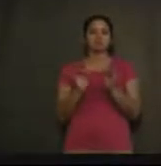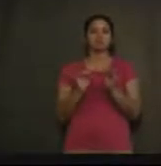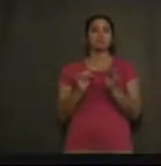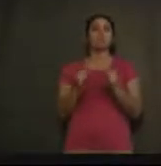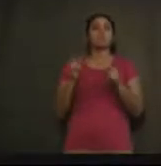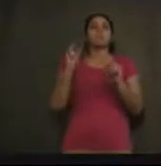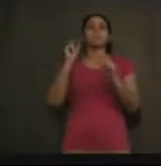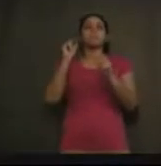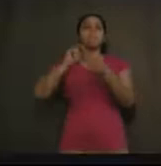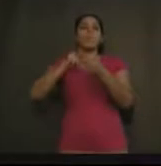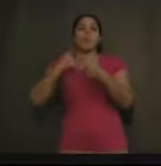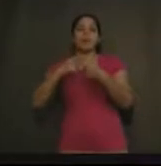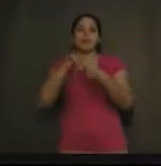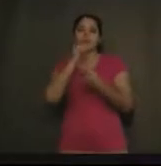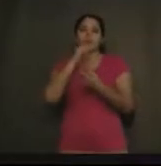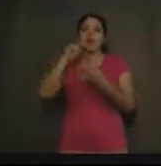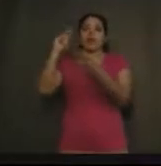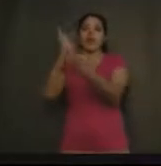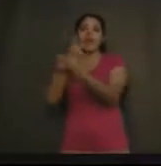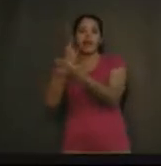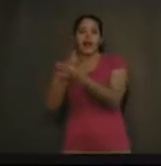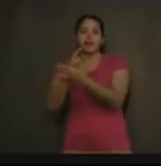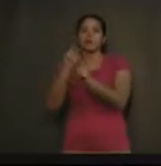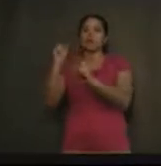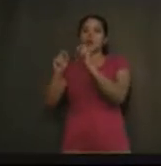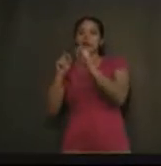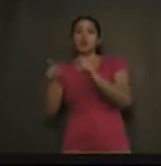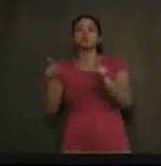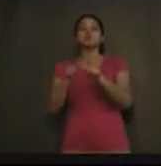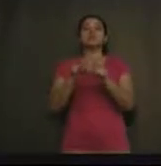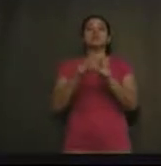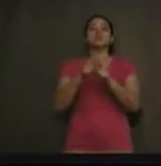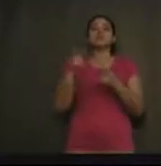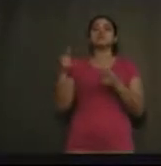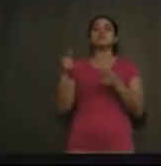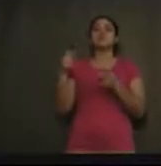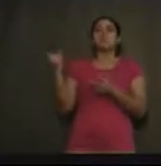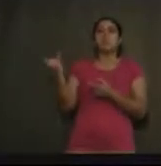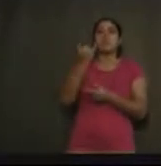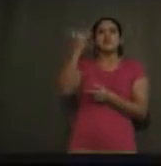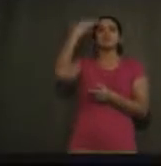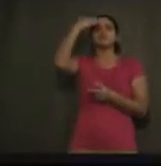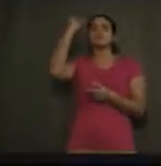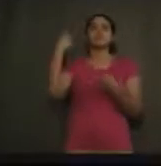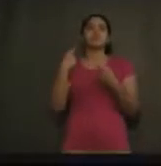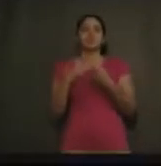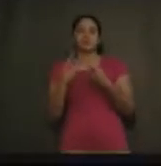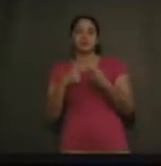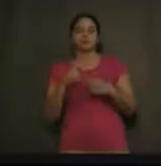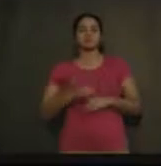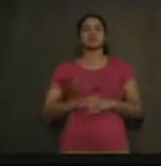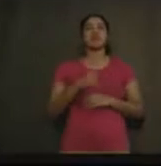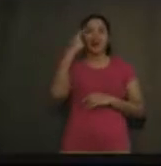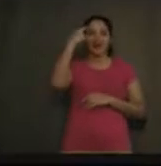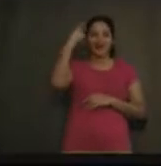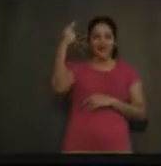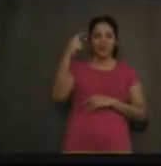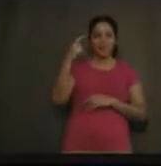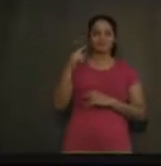erro e por que ele foi tão importante do ponto de vista histórico. Como eu mencionei antes, o problema